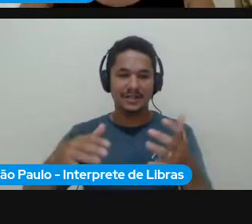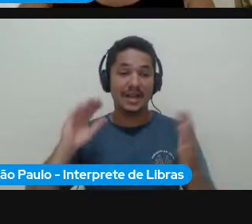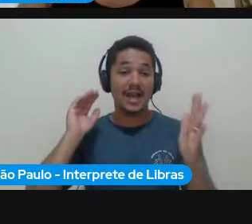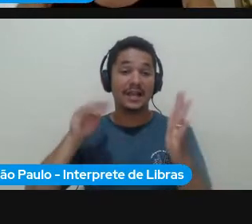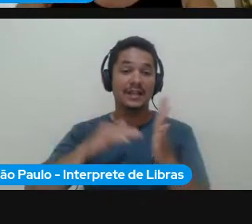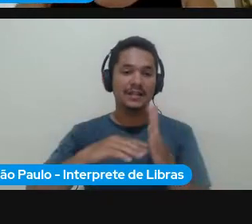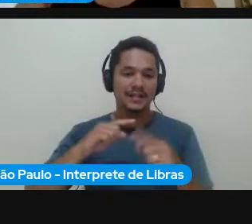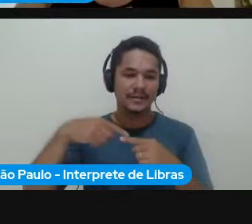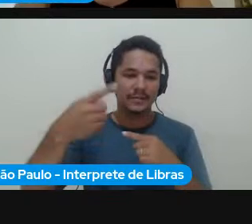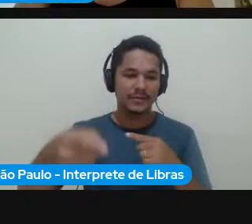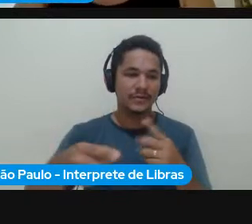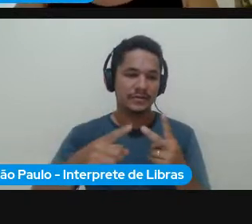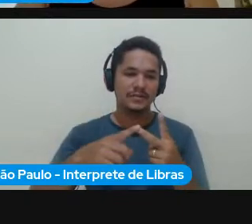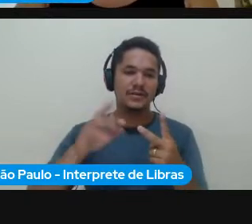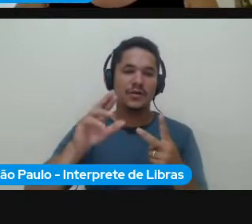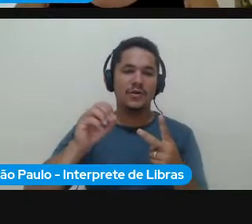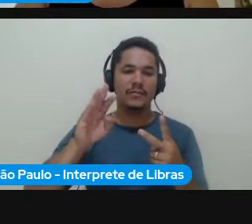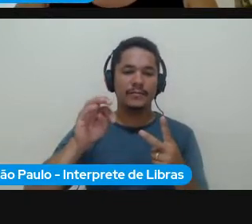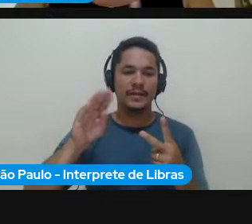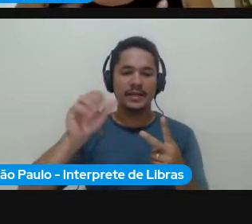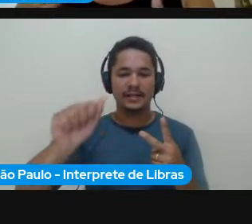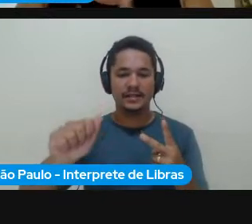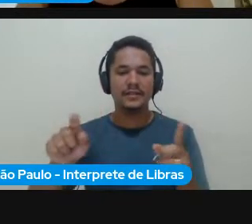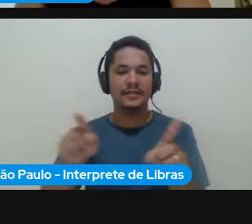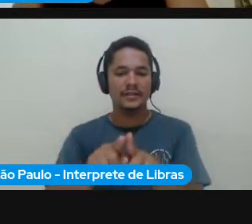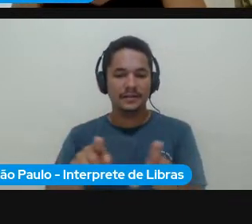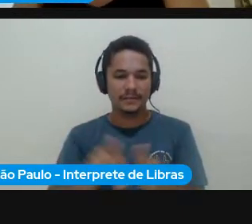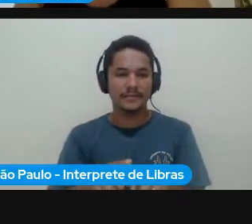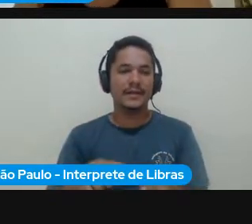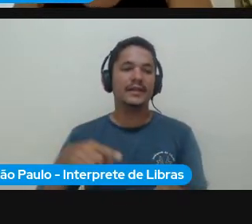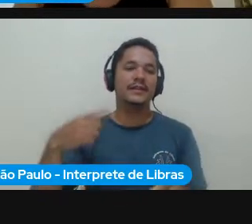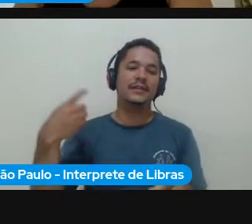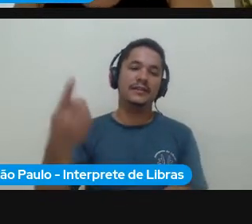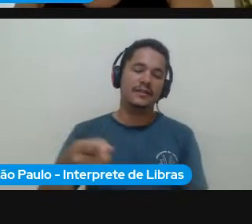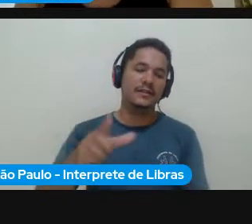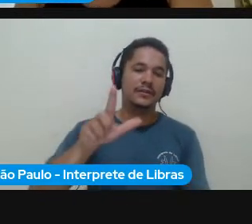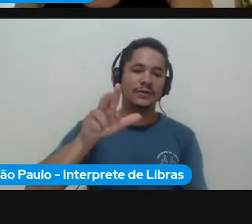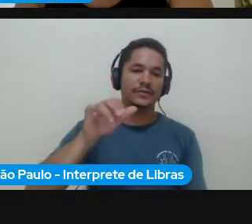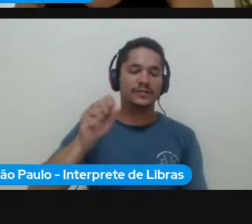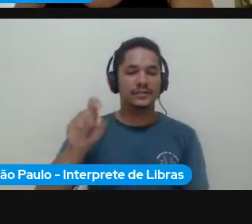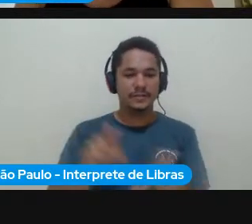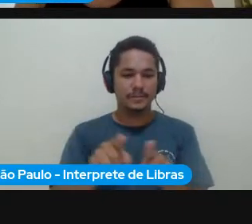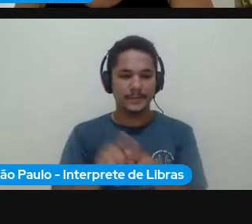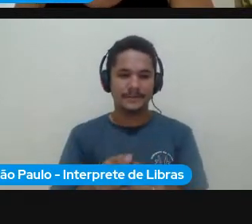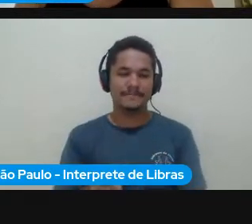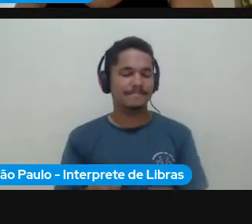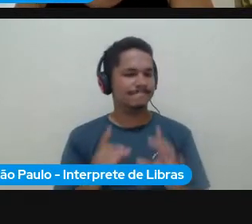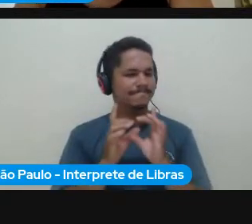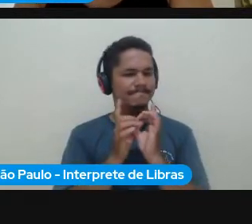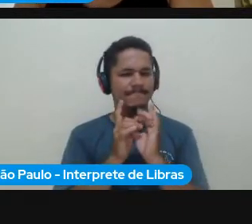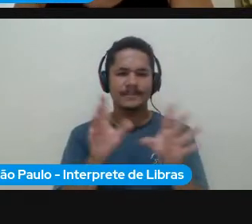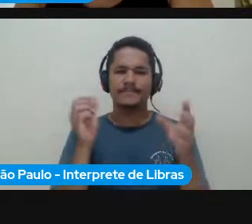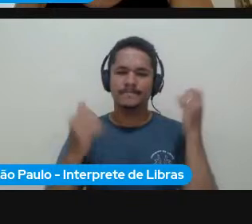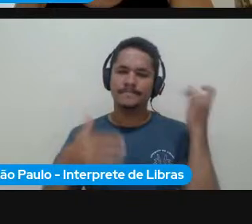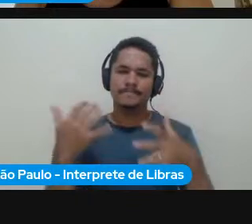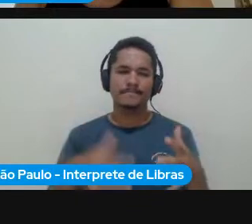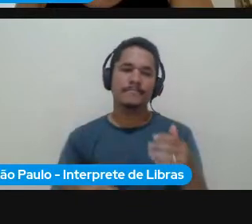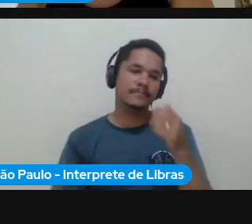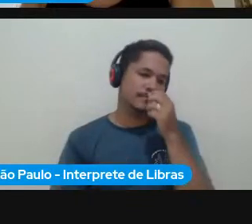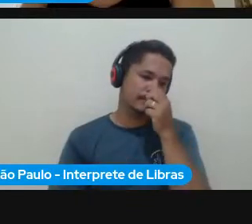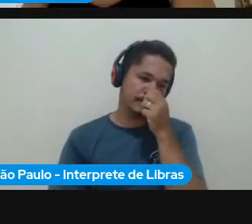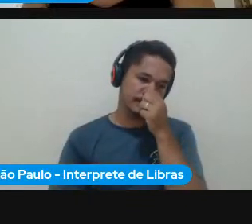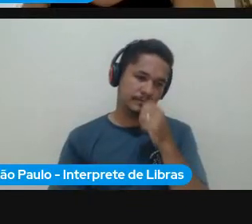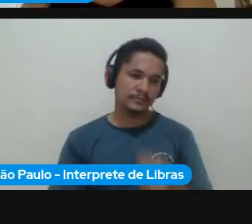Shirley, professora Roberta, para a gente finalizar essa primeira parte. Pode ficar à vontade, Shirley.